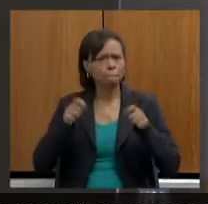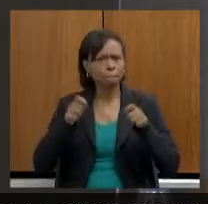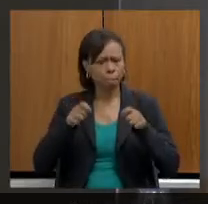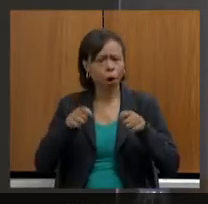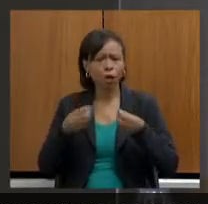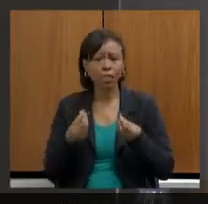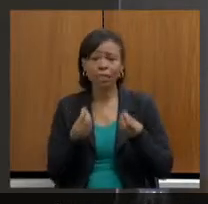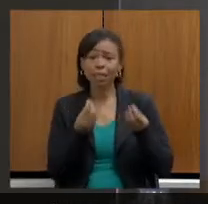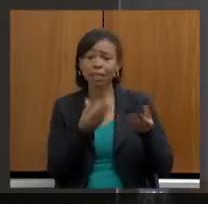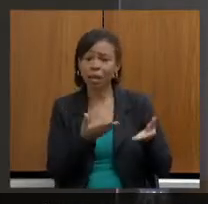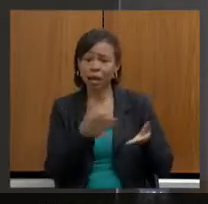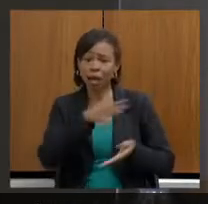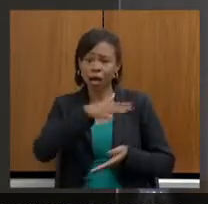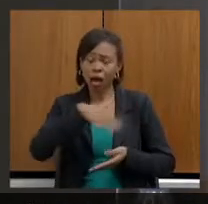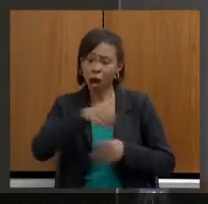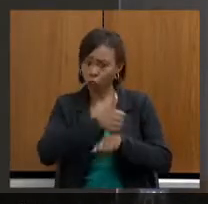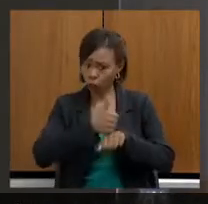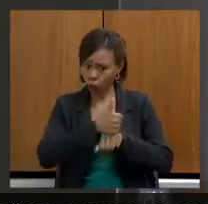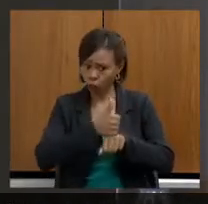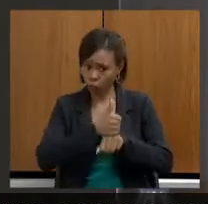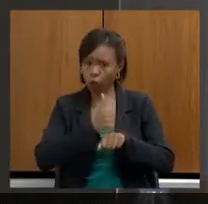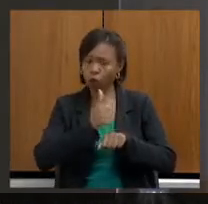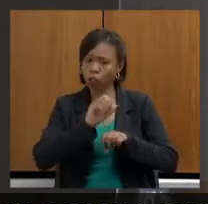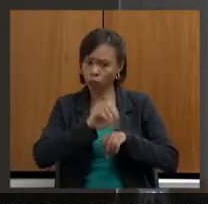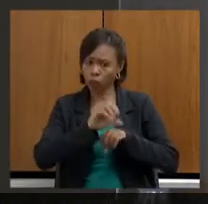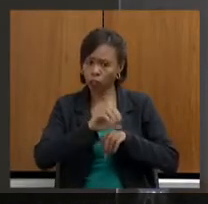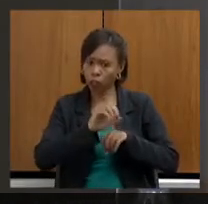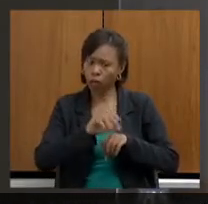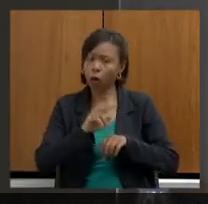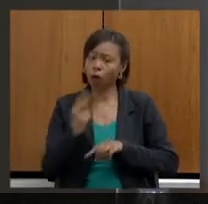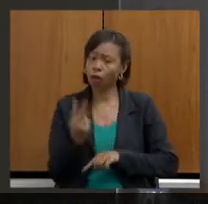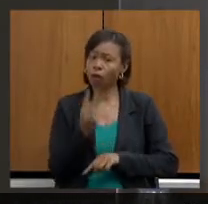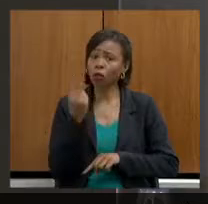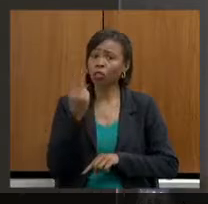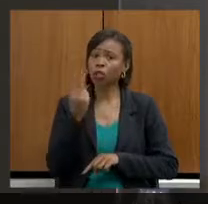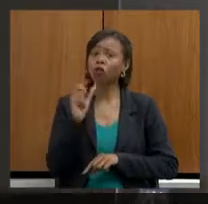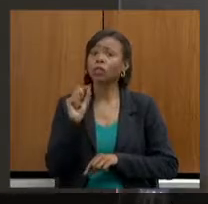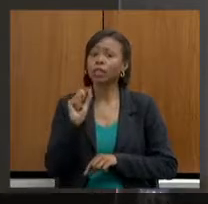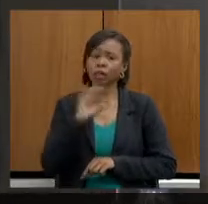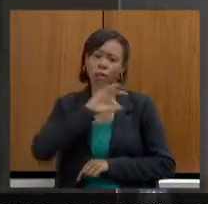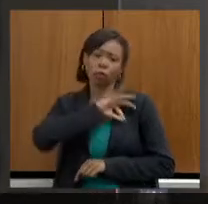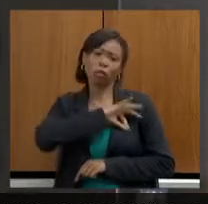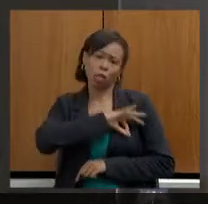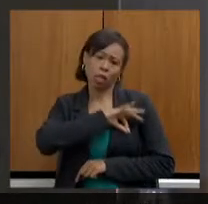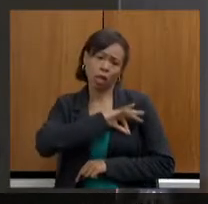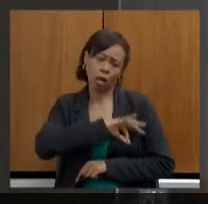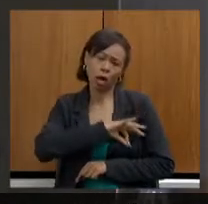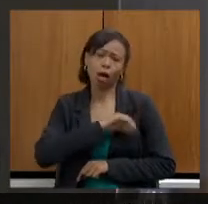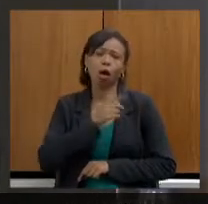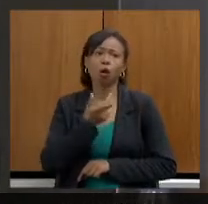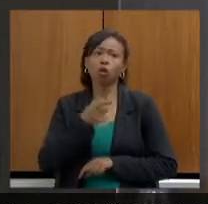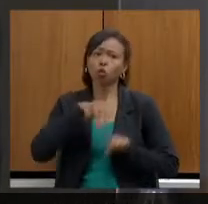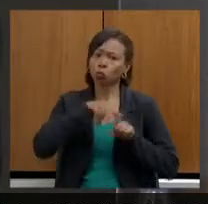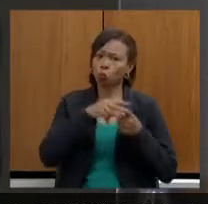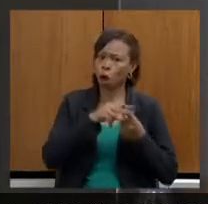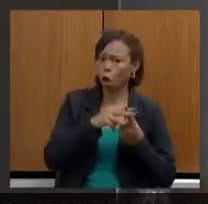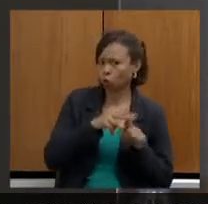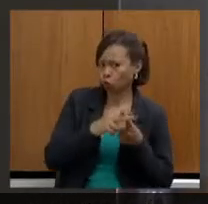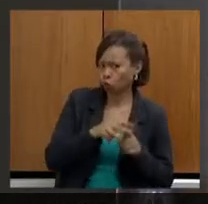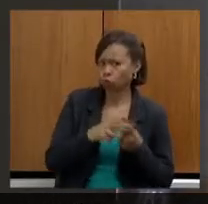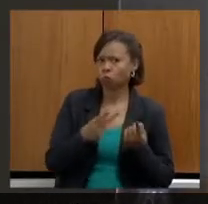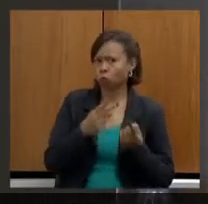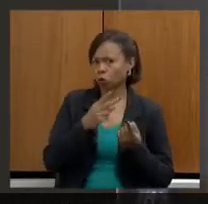aos profissionais da educação alguma forma de valorização salarial seja por meio de um raio Just